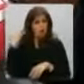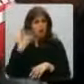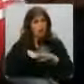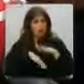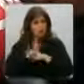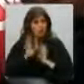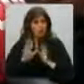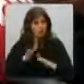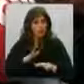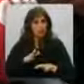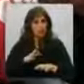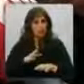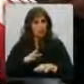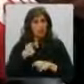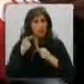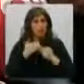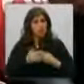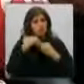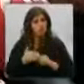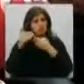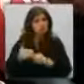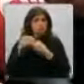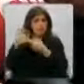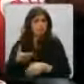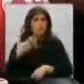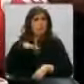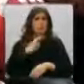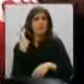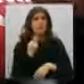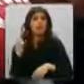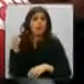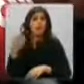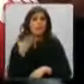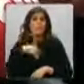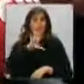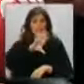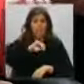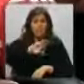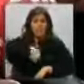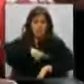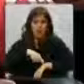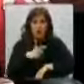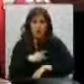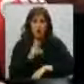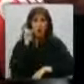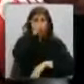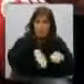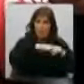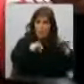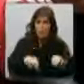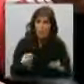durante Cada sessão e por várias sessões mais de 10 horas uma reconstituição à noite na praia portanto